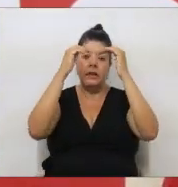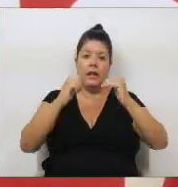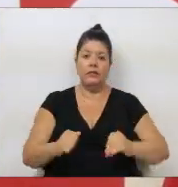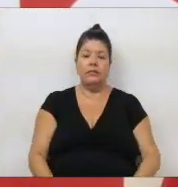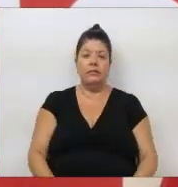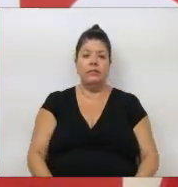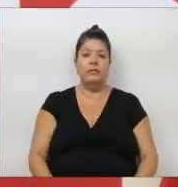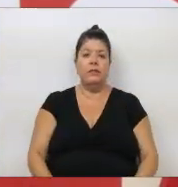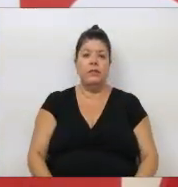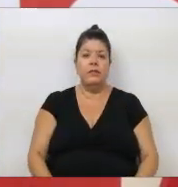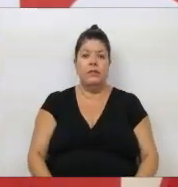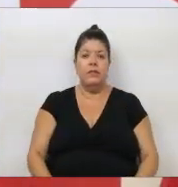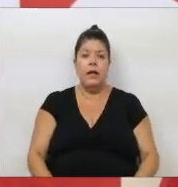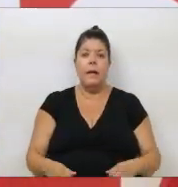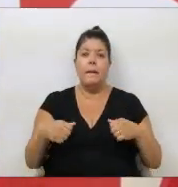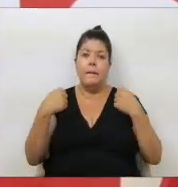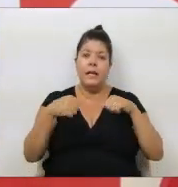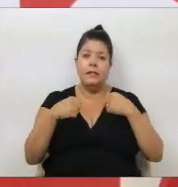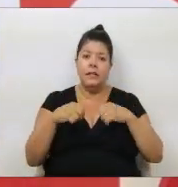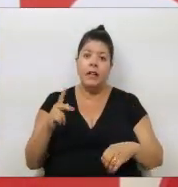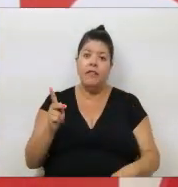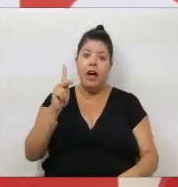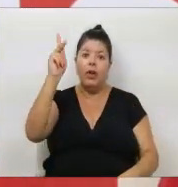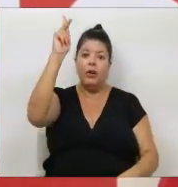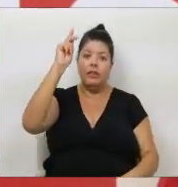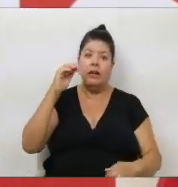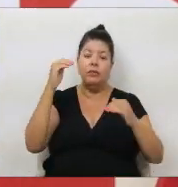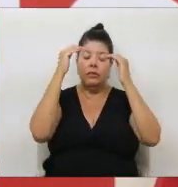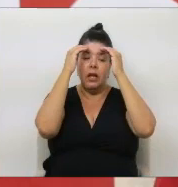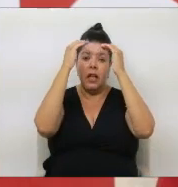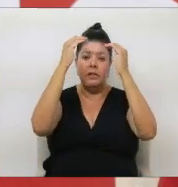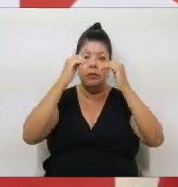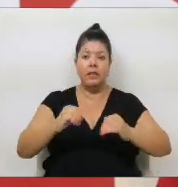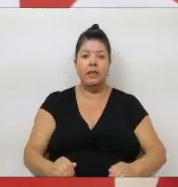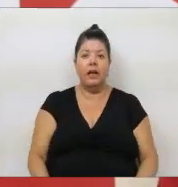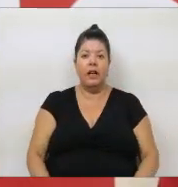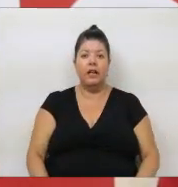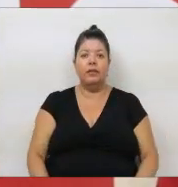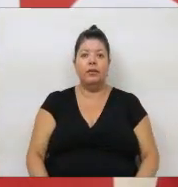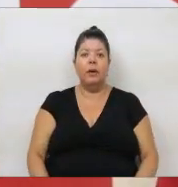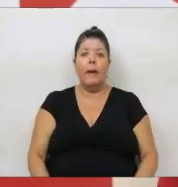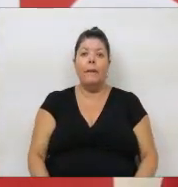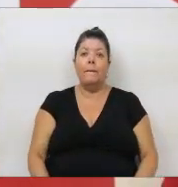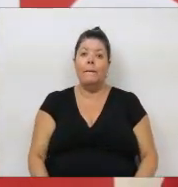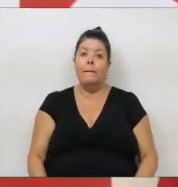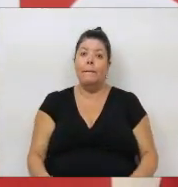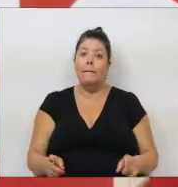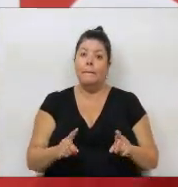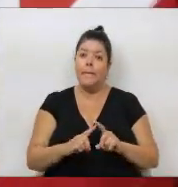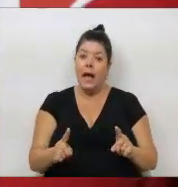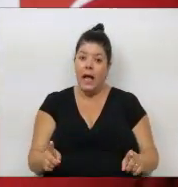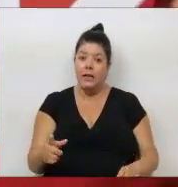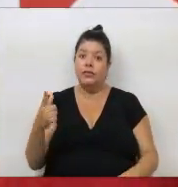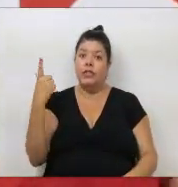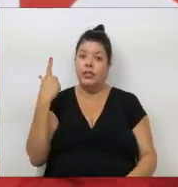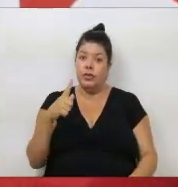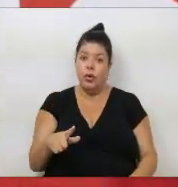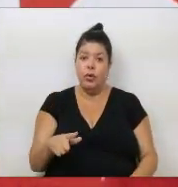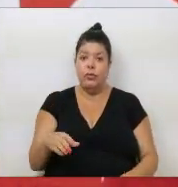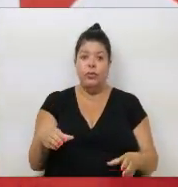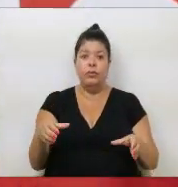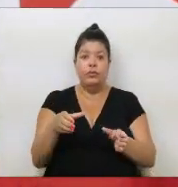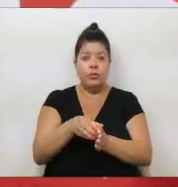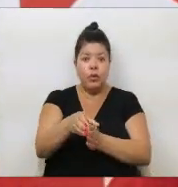é uma questão. Ele precisa ser valorizado, respeitado e, para isso, vou repetir, os